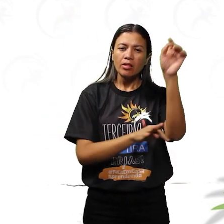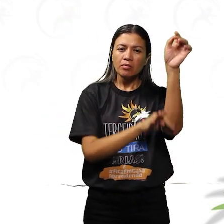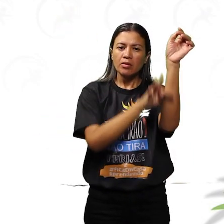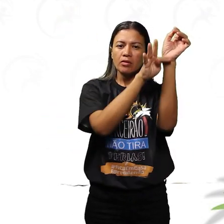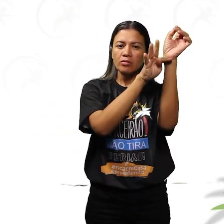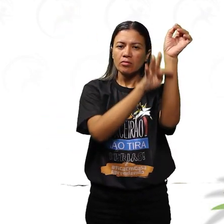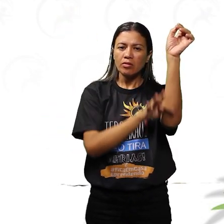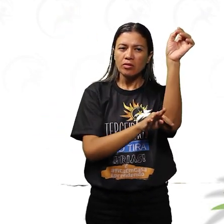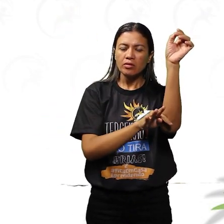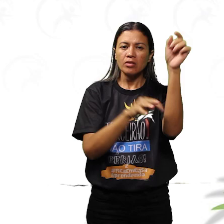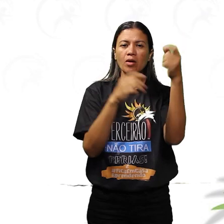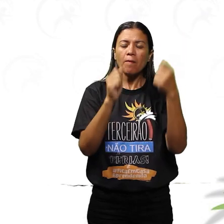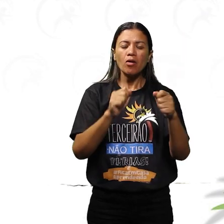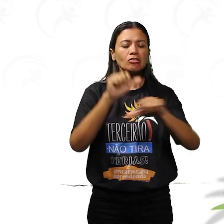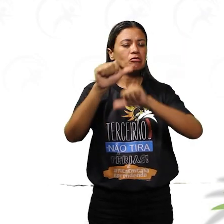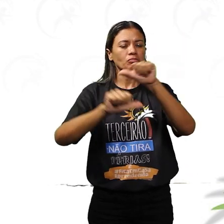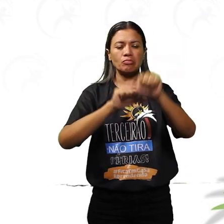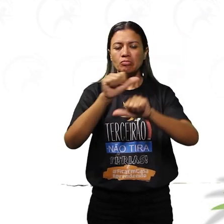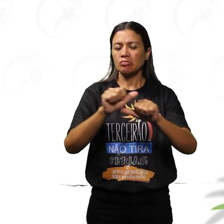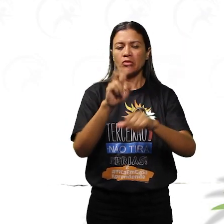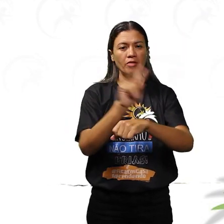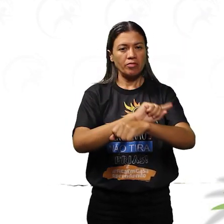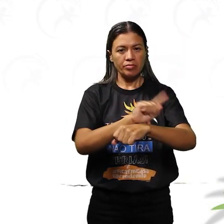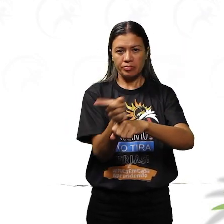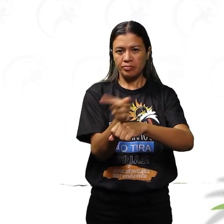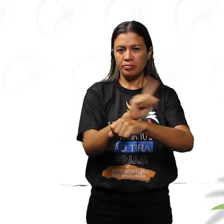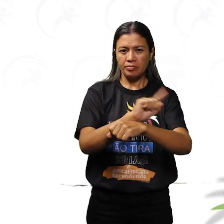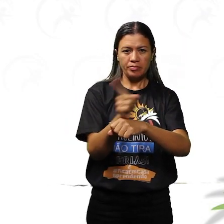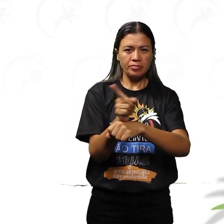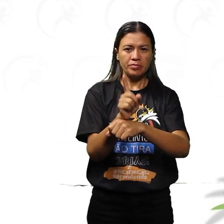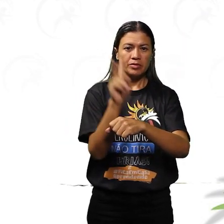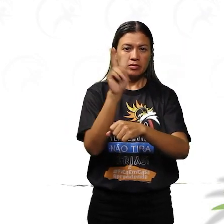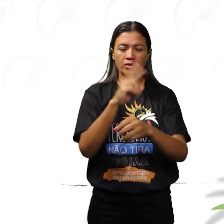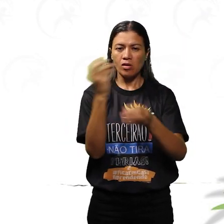influenciar nessa velocidade aí, beleza? A concentração aí